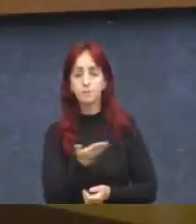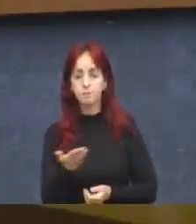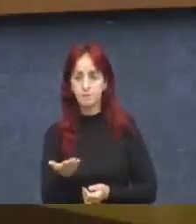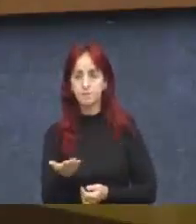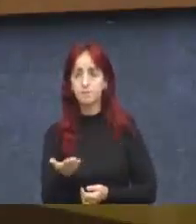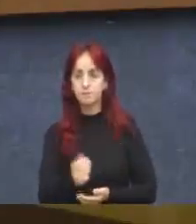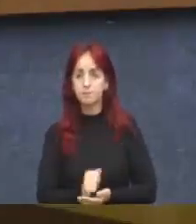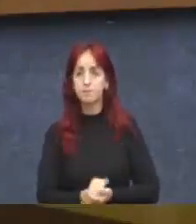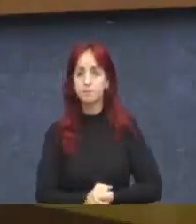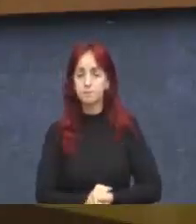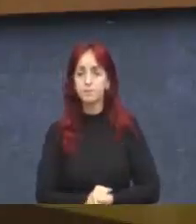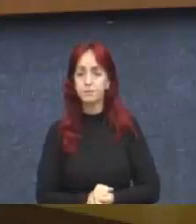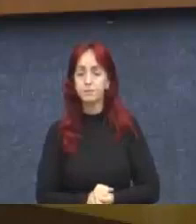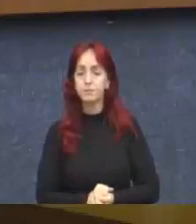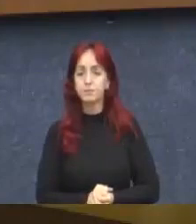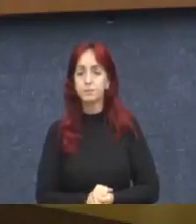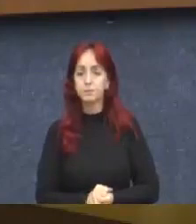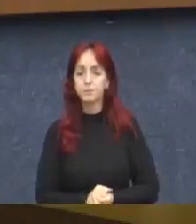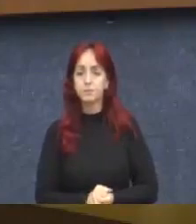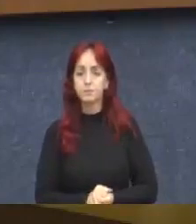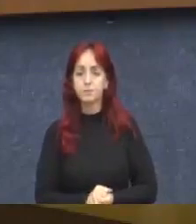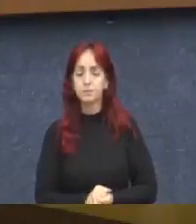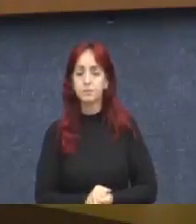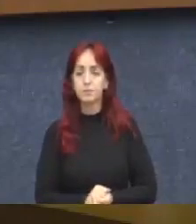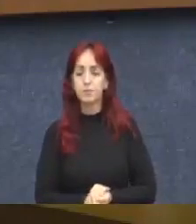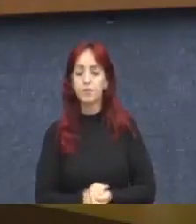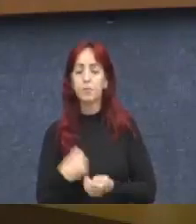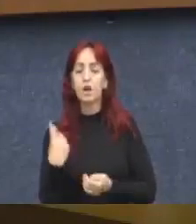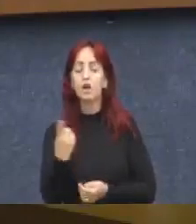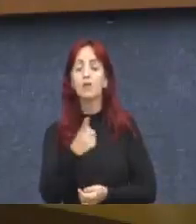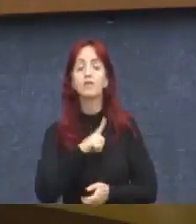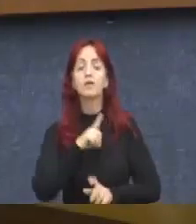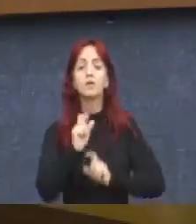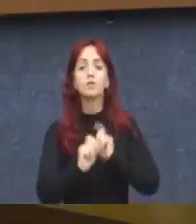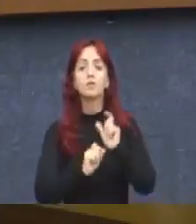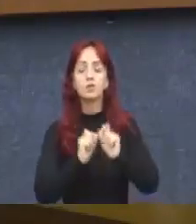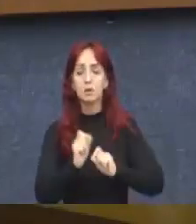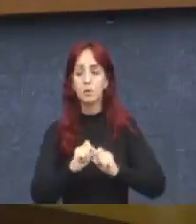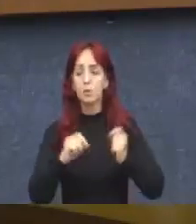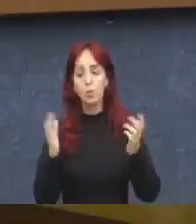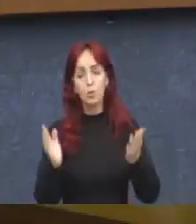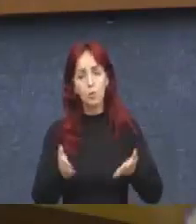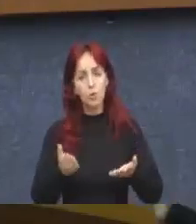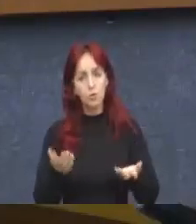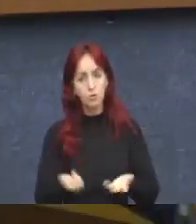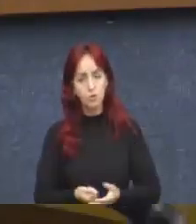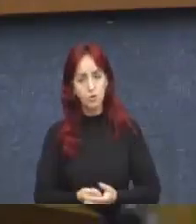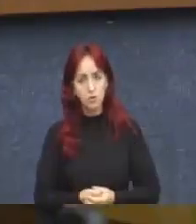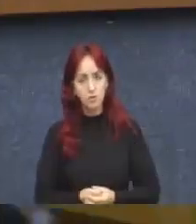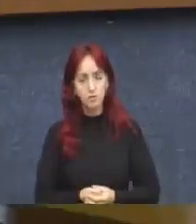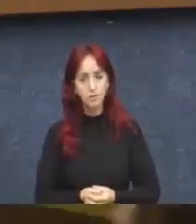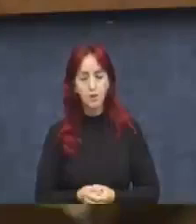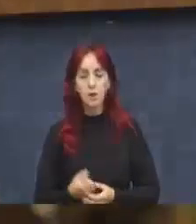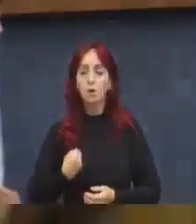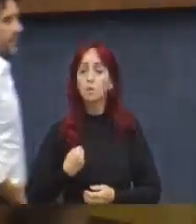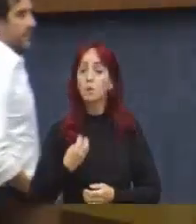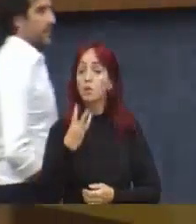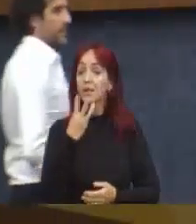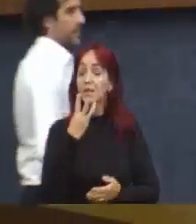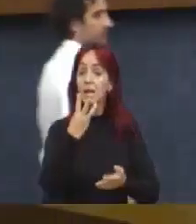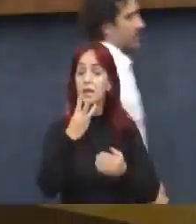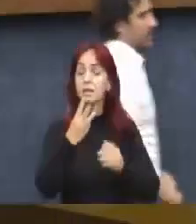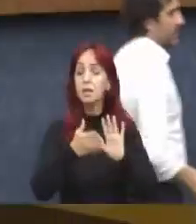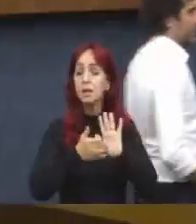caros colegas vereadores, vereadoras. Nós temos hoje, caros colegas, no item 3 da pauta,